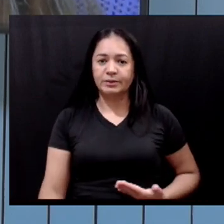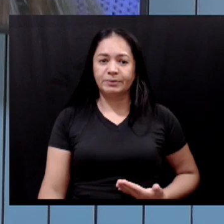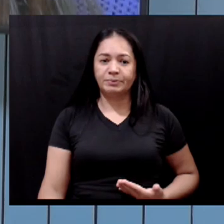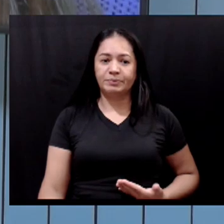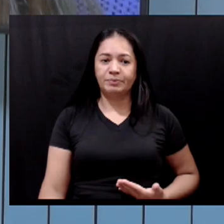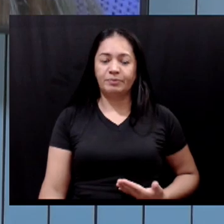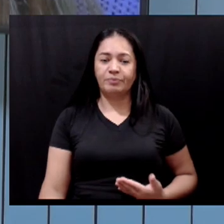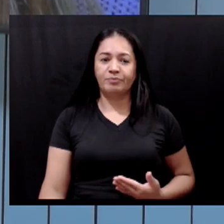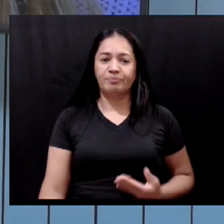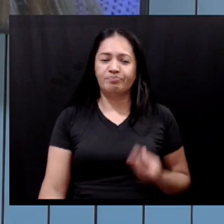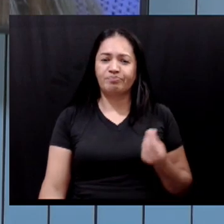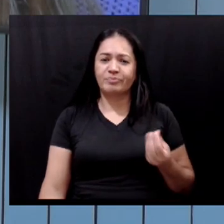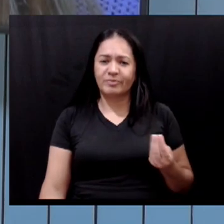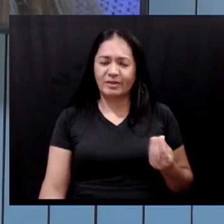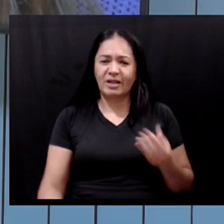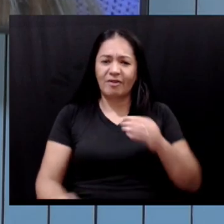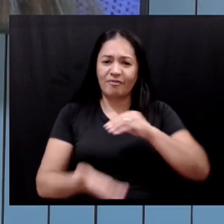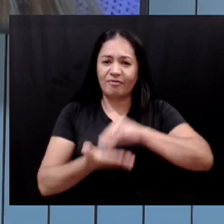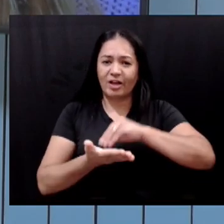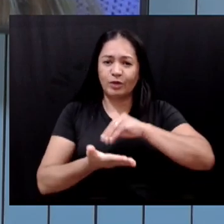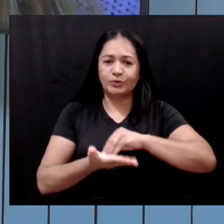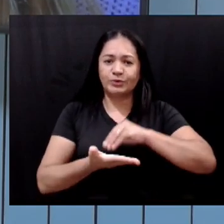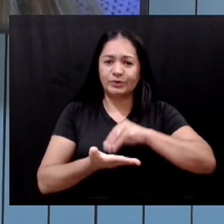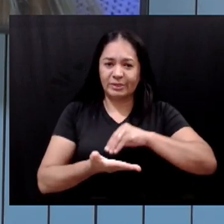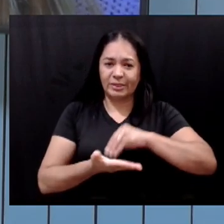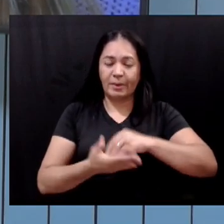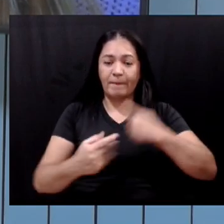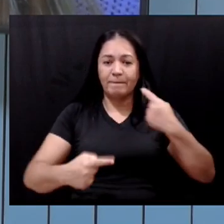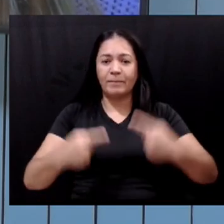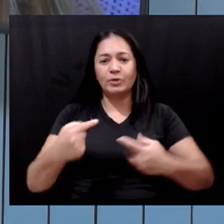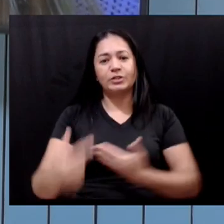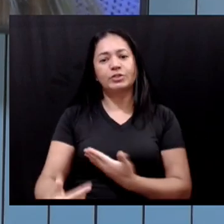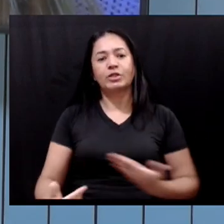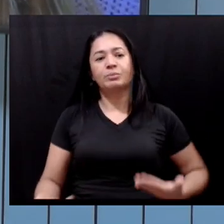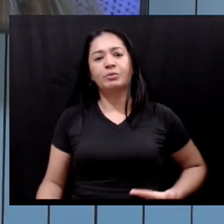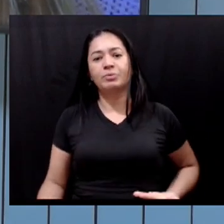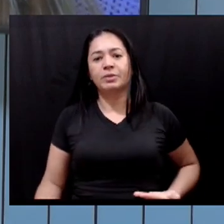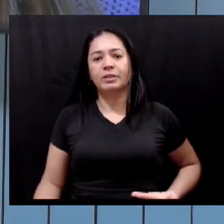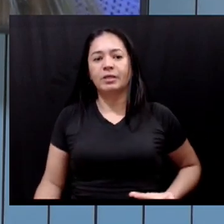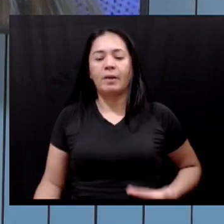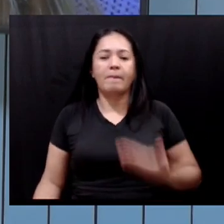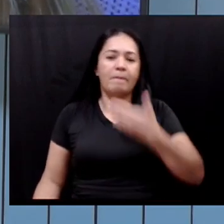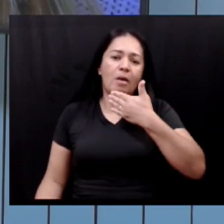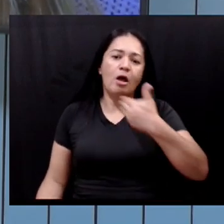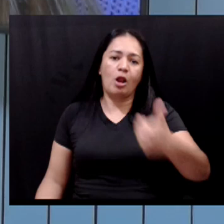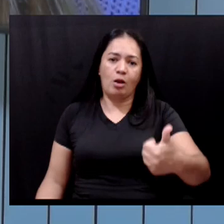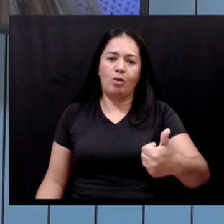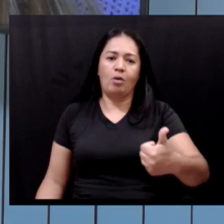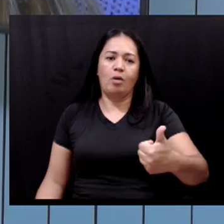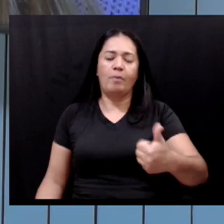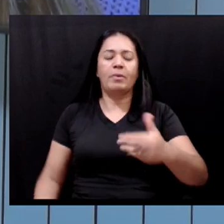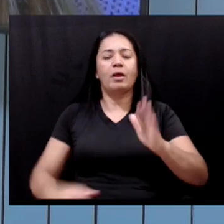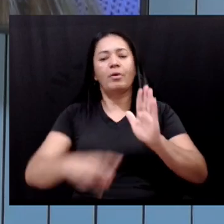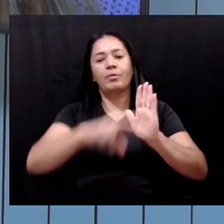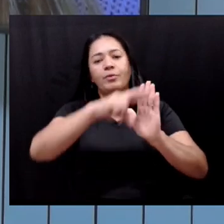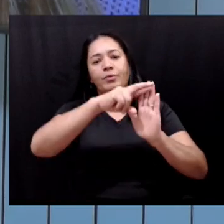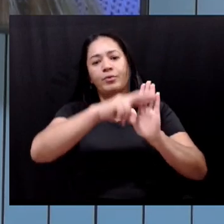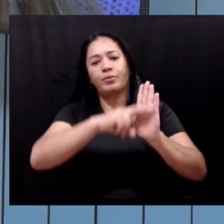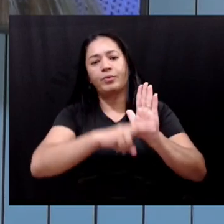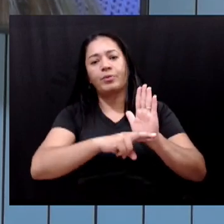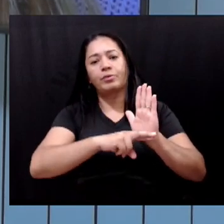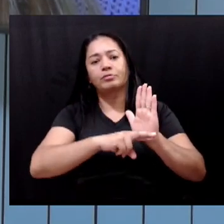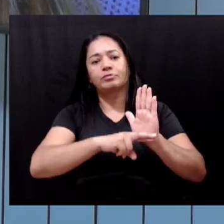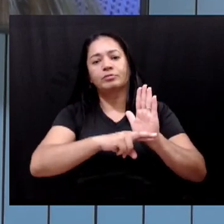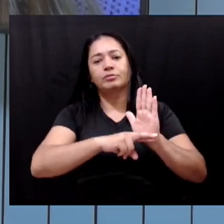ainda faltam, né, na verdade, políticas públicas melhores para regulamentar essa questão dos